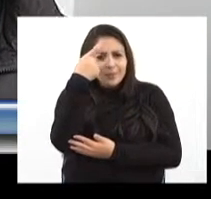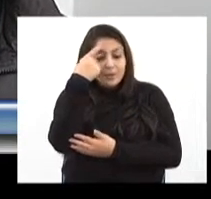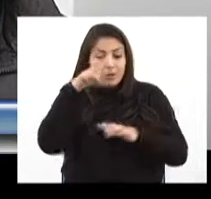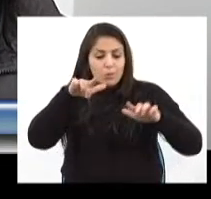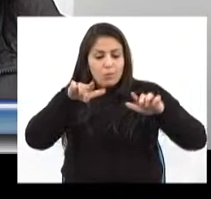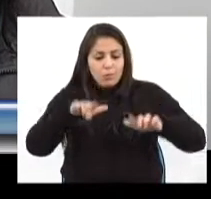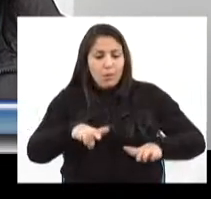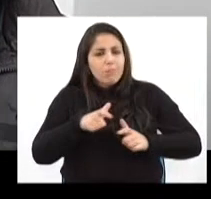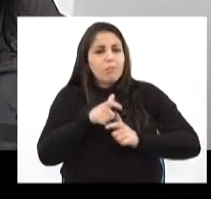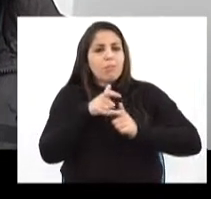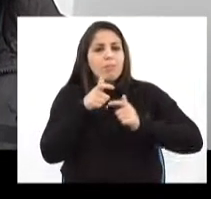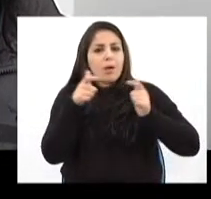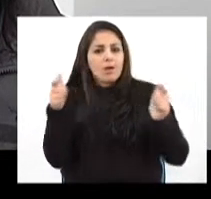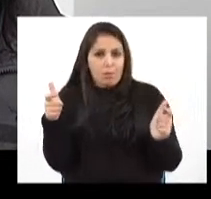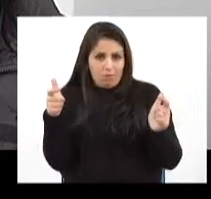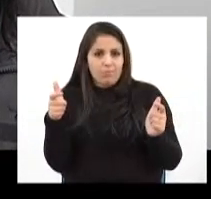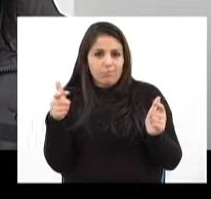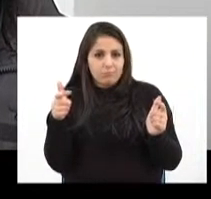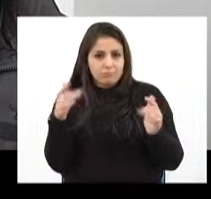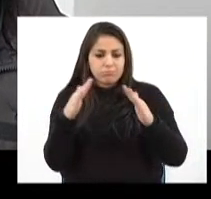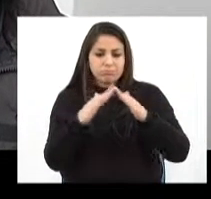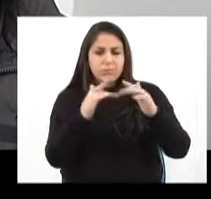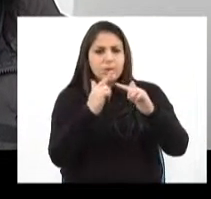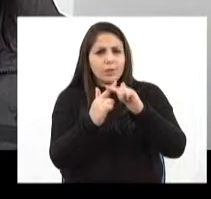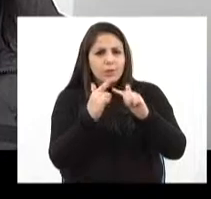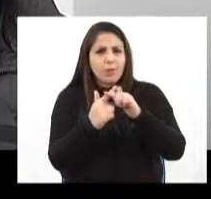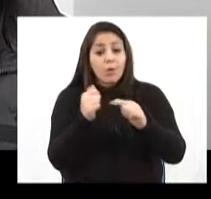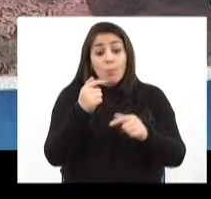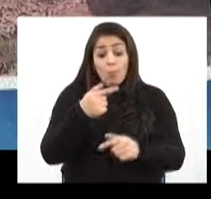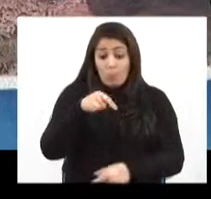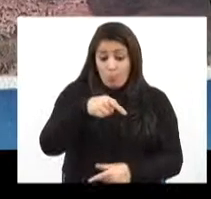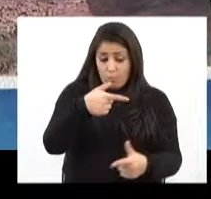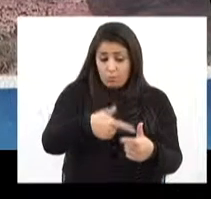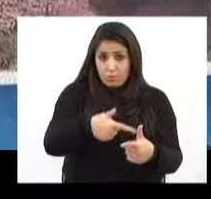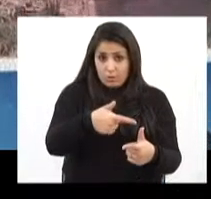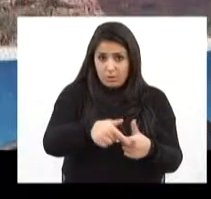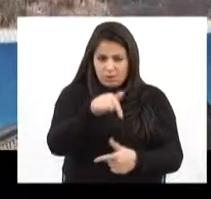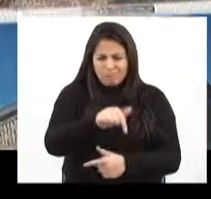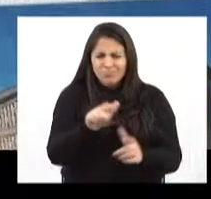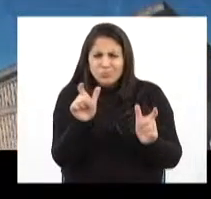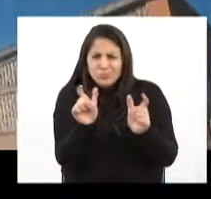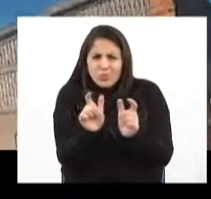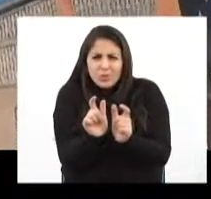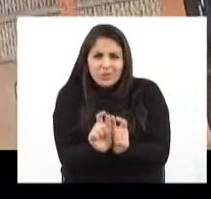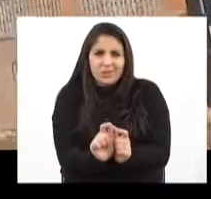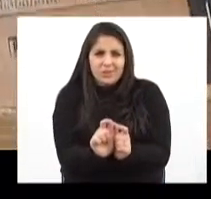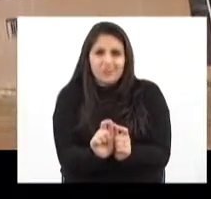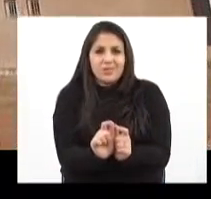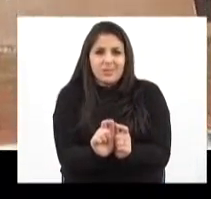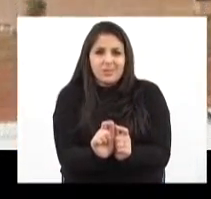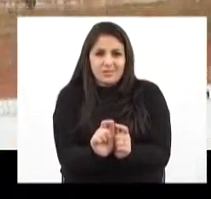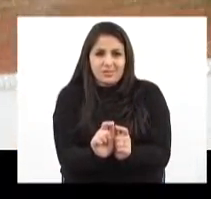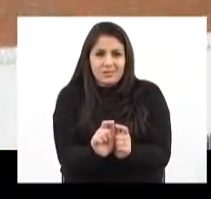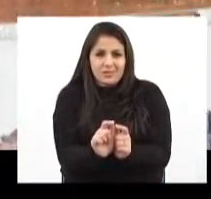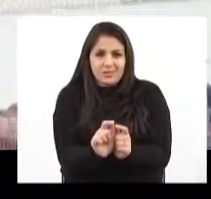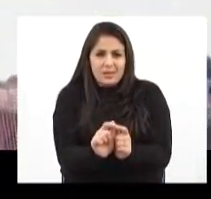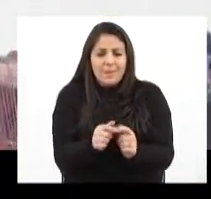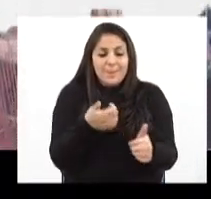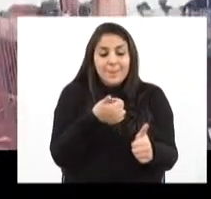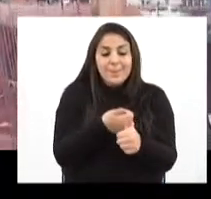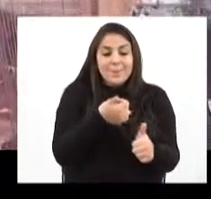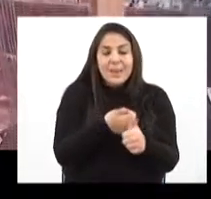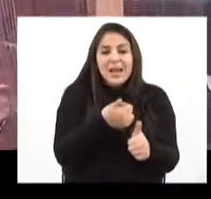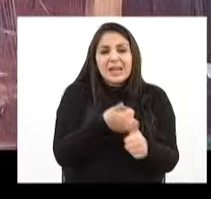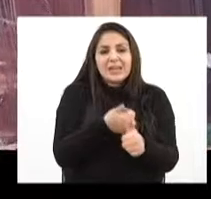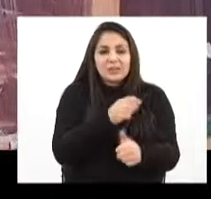num espaço maior para a igreja, porque era uma capela pequena, ali na pracinha Toqueto,